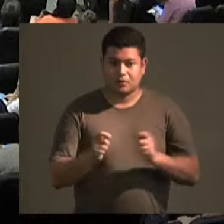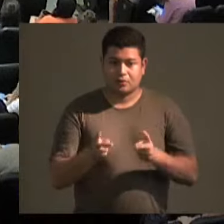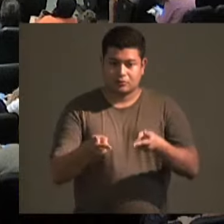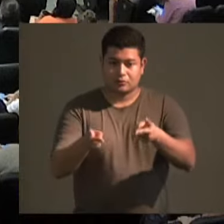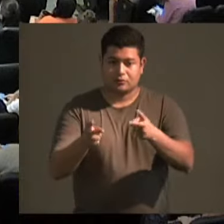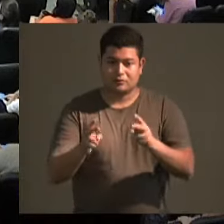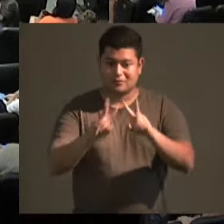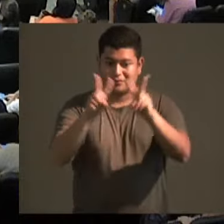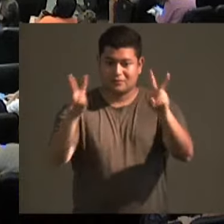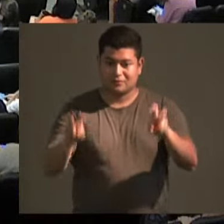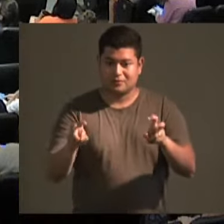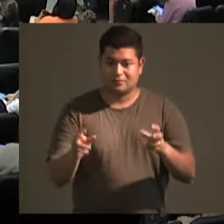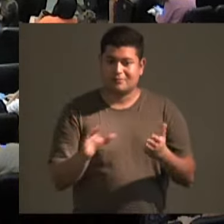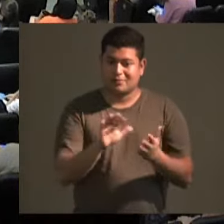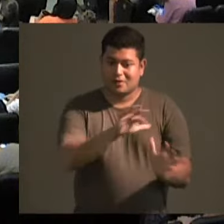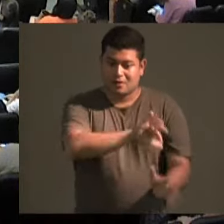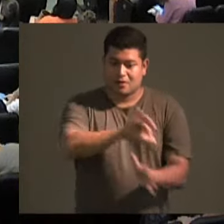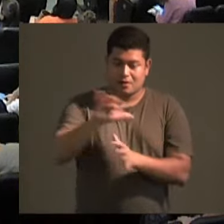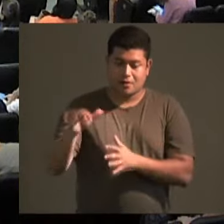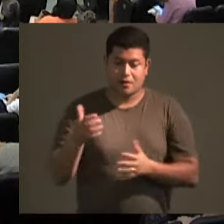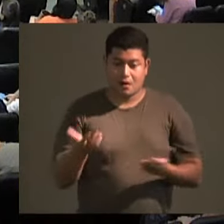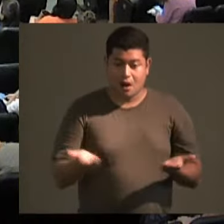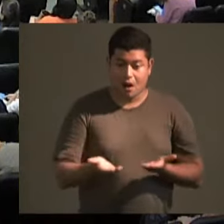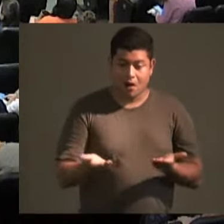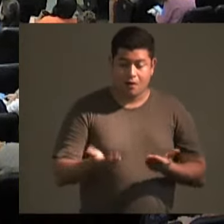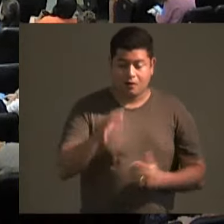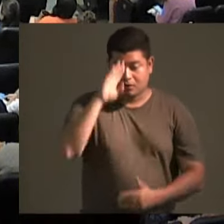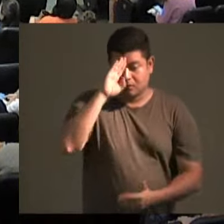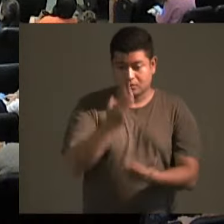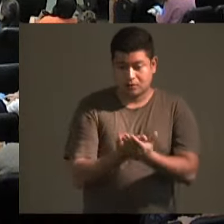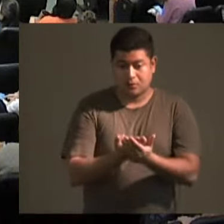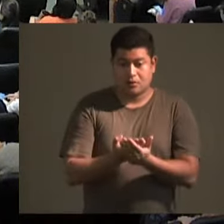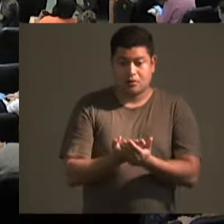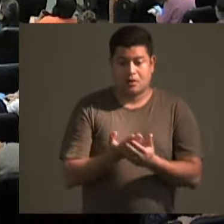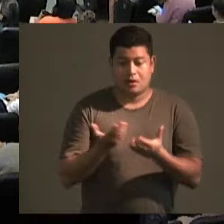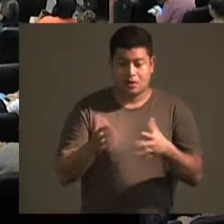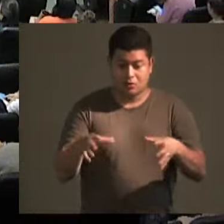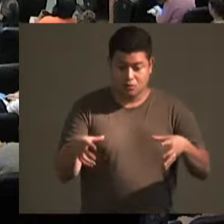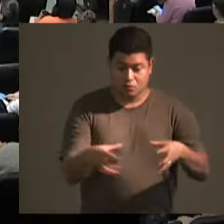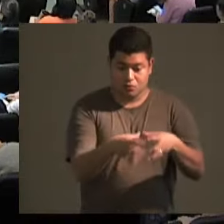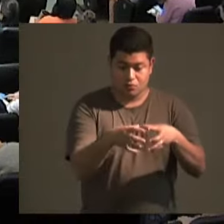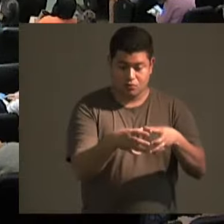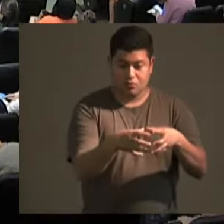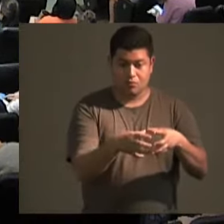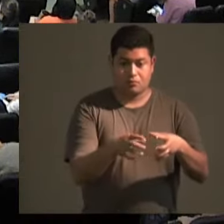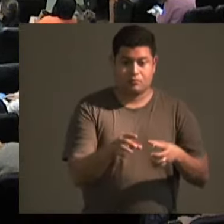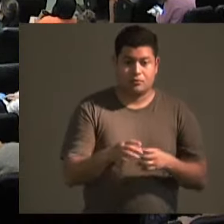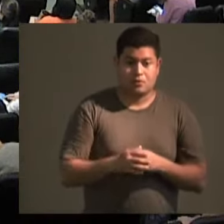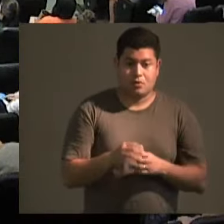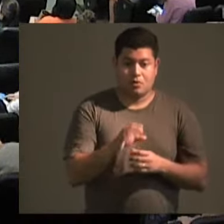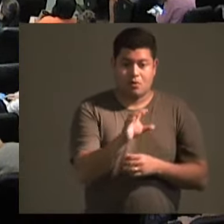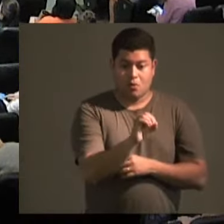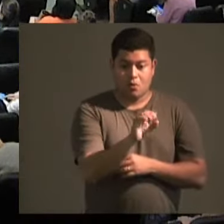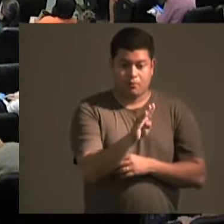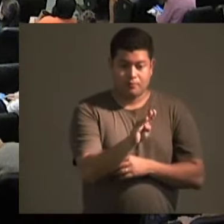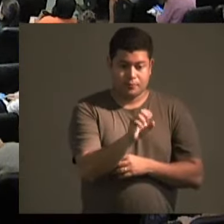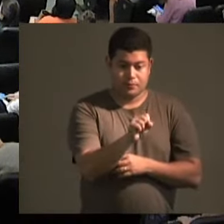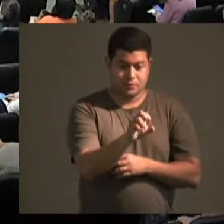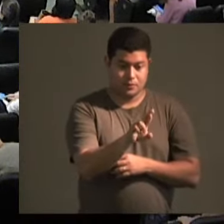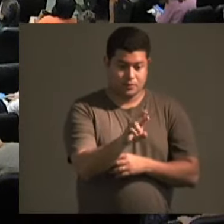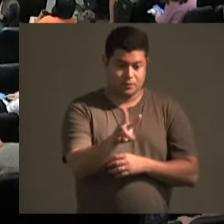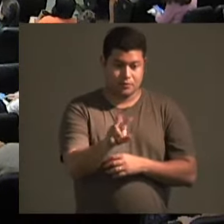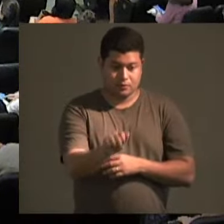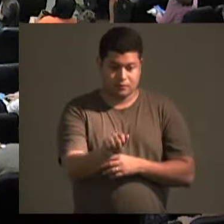aqui, já vai ter aí o Observatório dos Direitos Humanos, Observa DH, que teremos ali